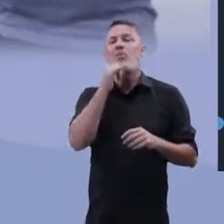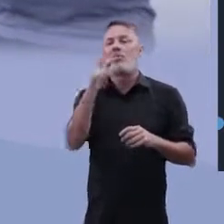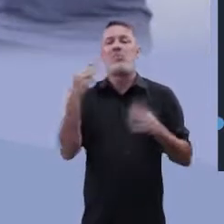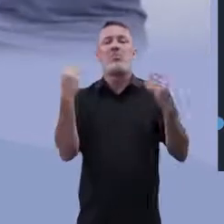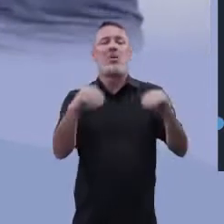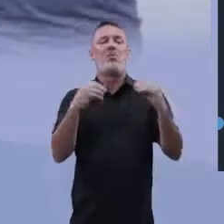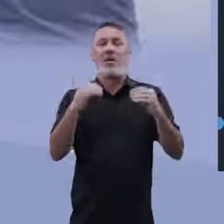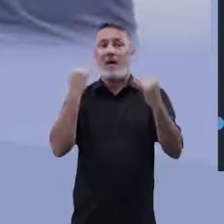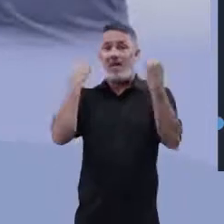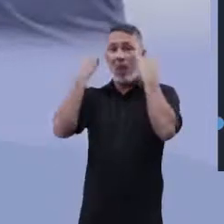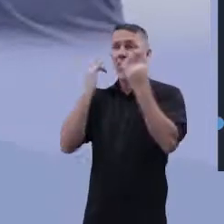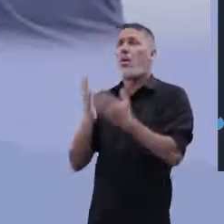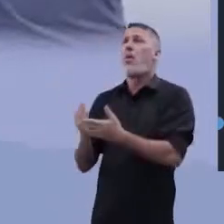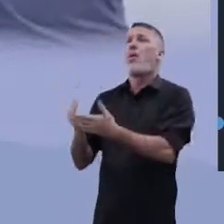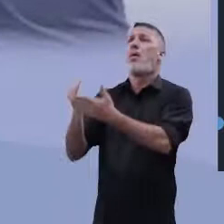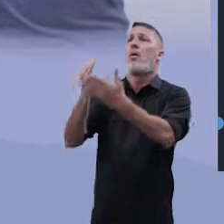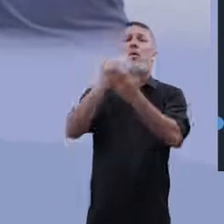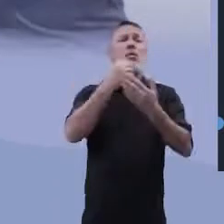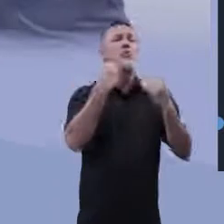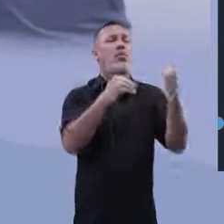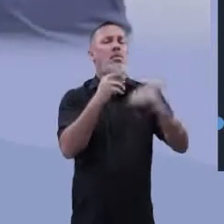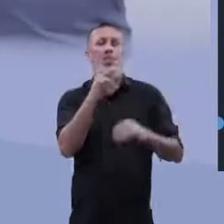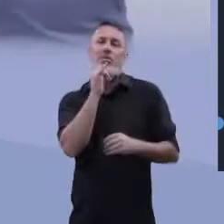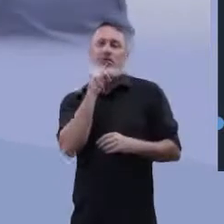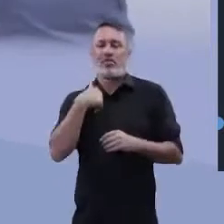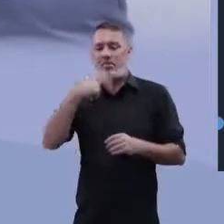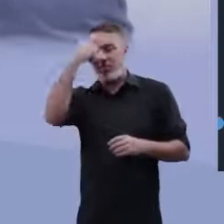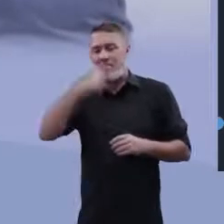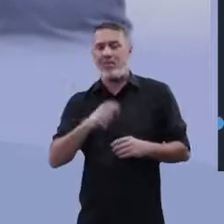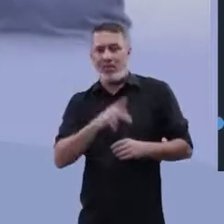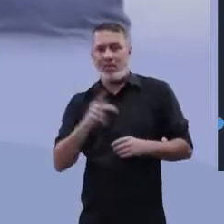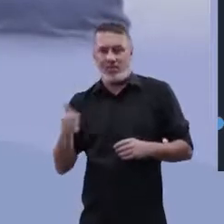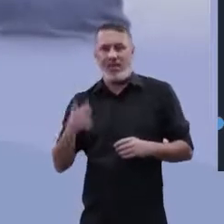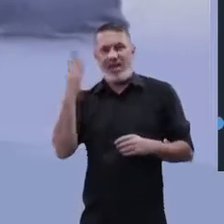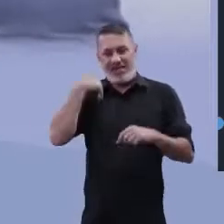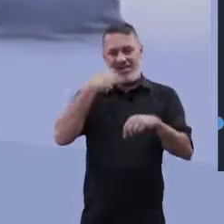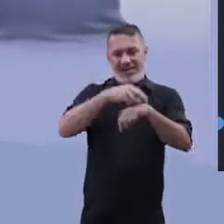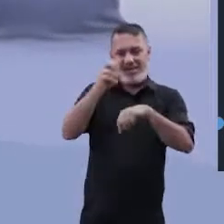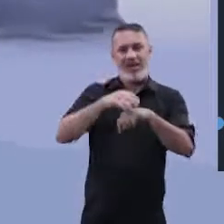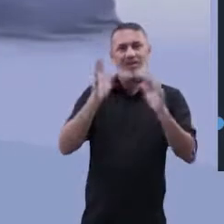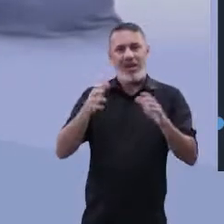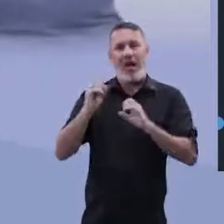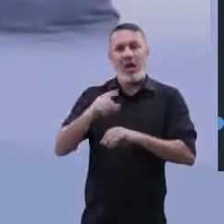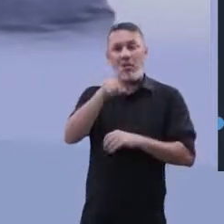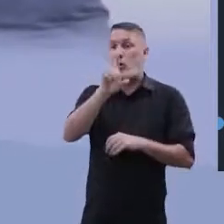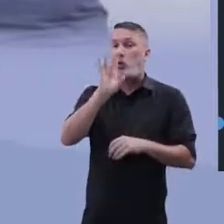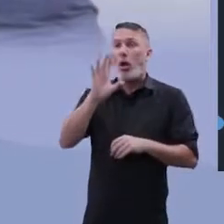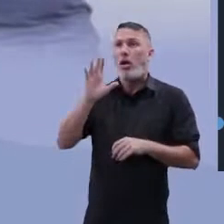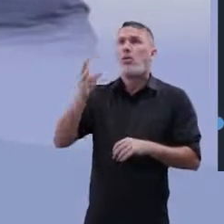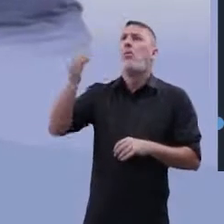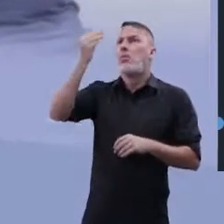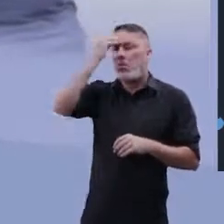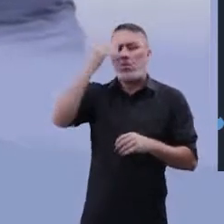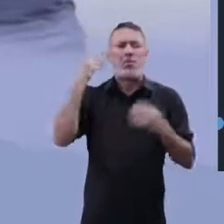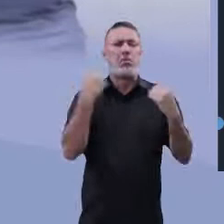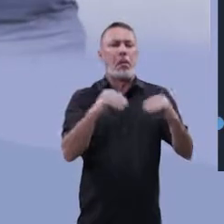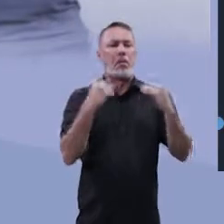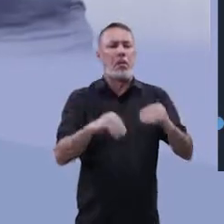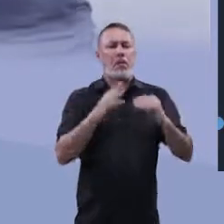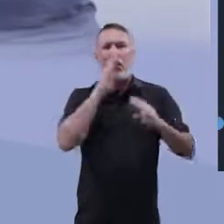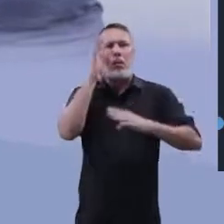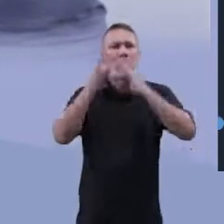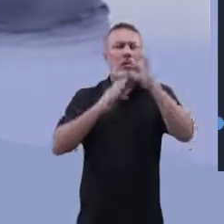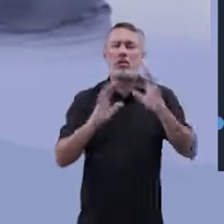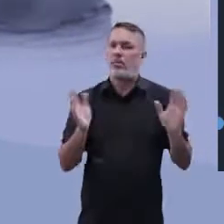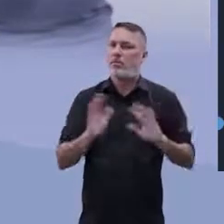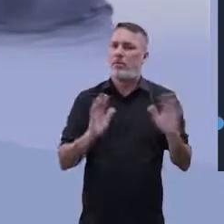basta você pegar todas as informações, por exemplo, que eu, professor Erwin, trabalhei com vocês nas nossas aulas, e jogar